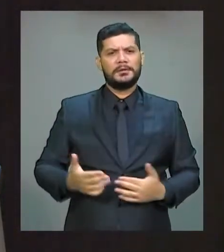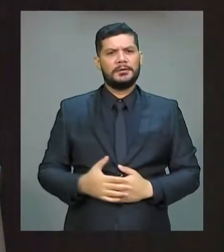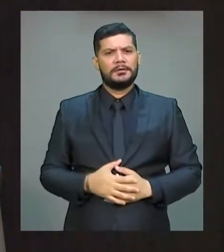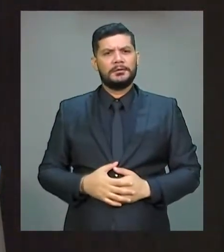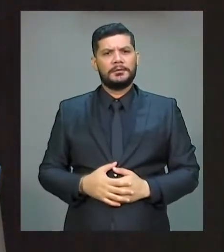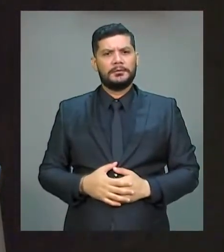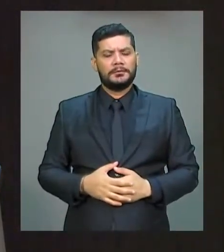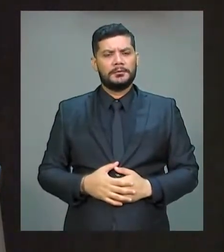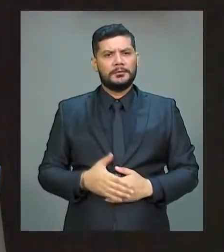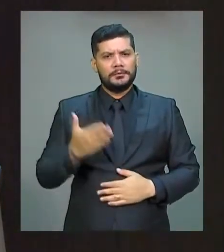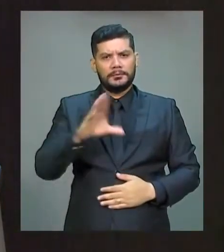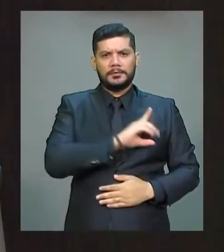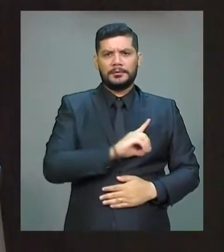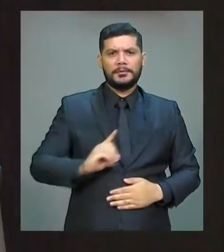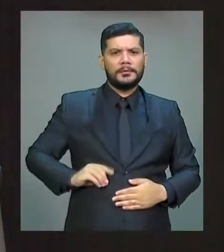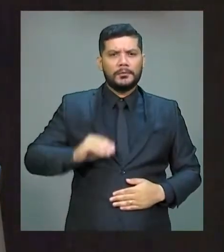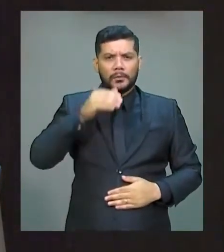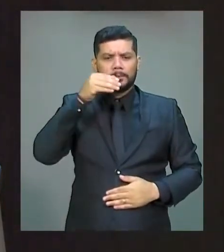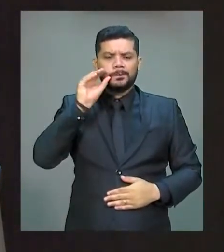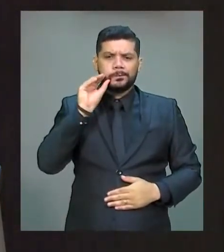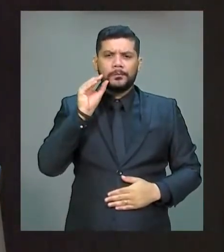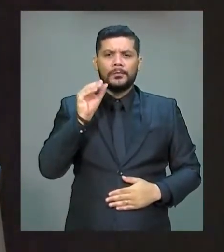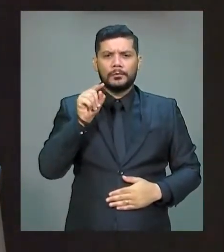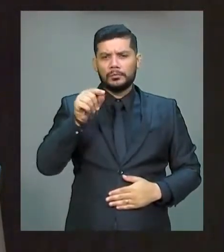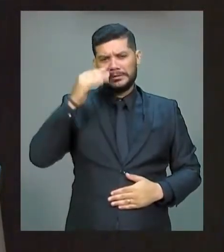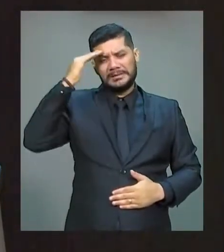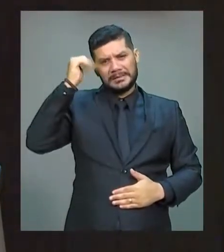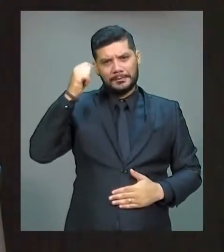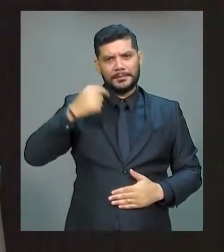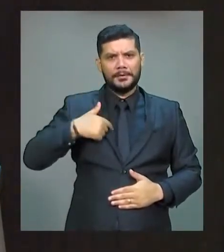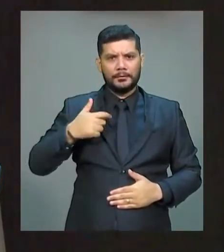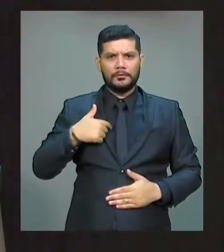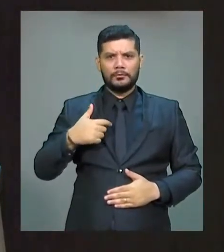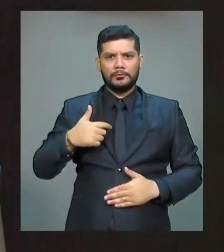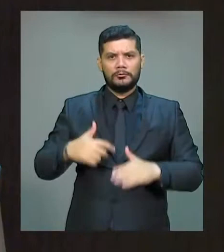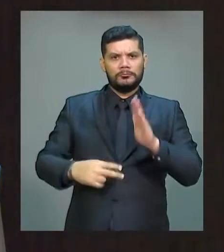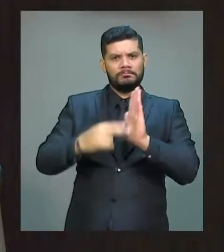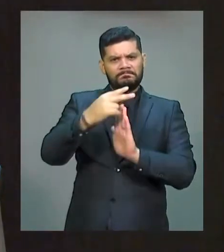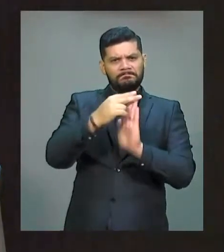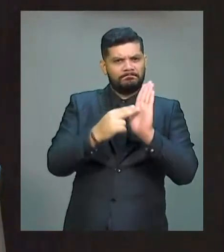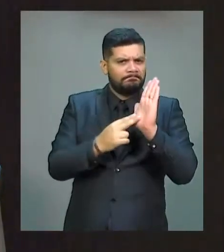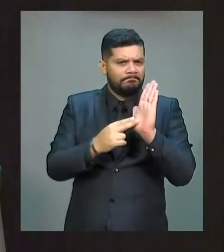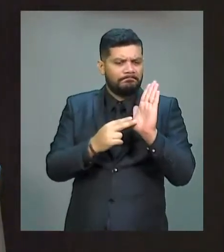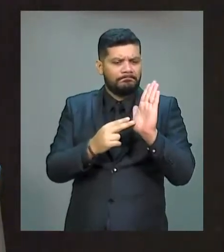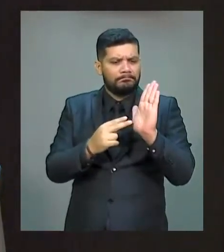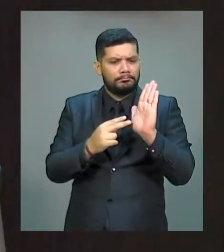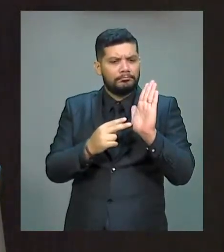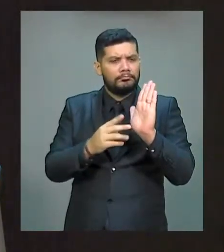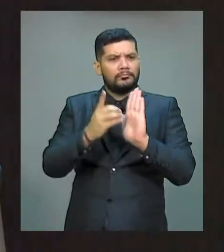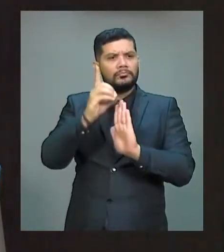Hugo, o senhor sabe que eu sou um mero leitor do direito. Um mero leitor do direito.